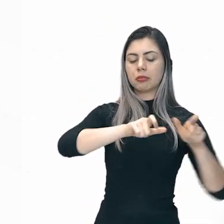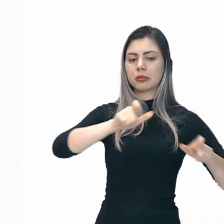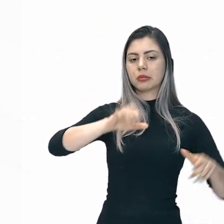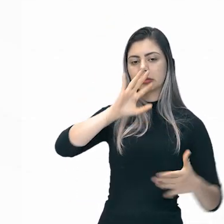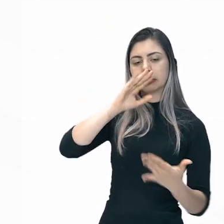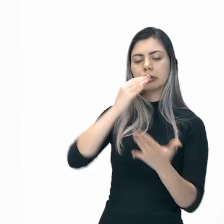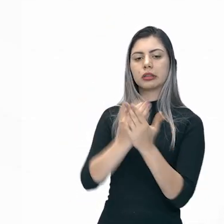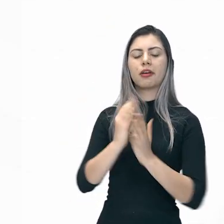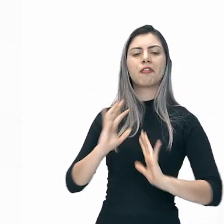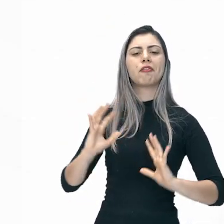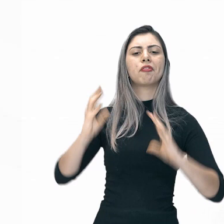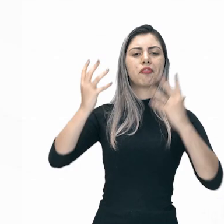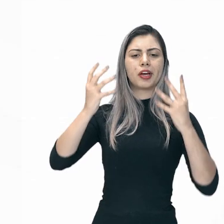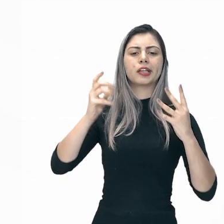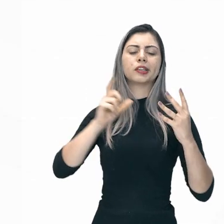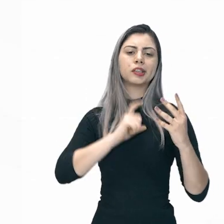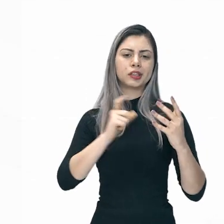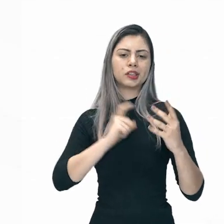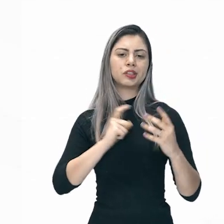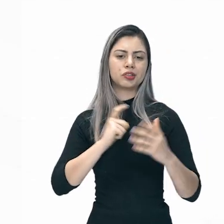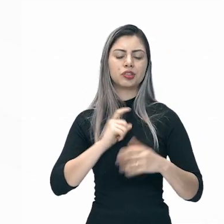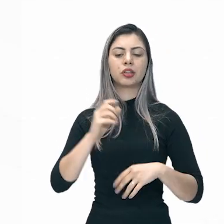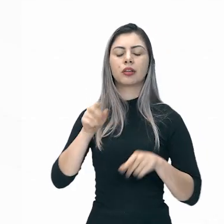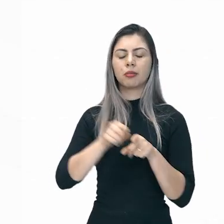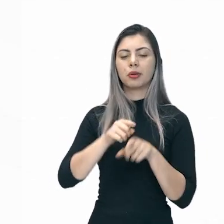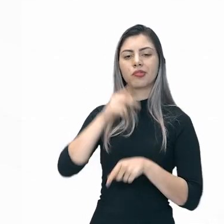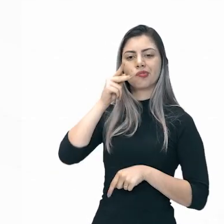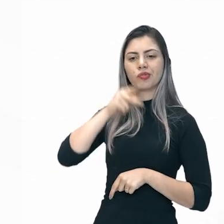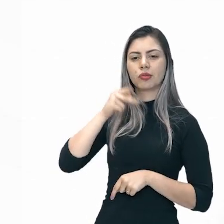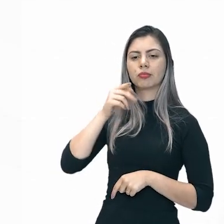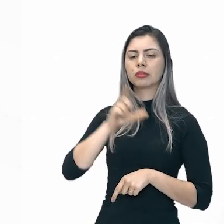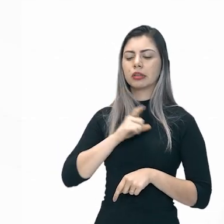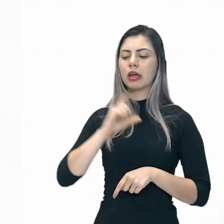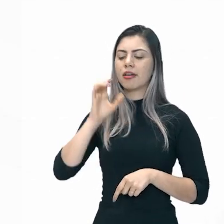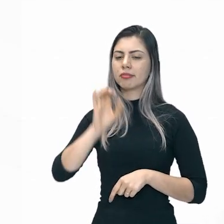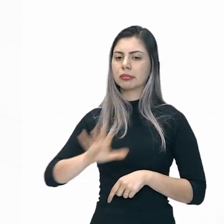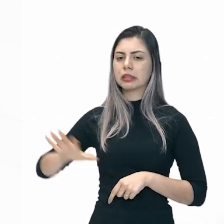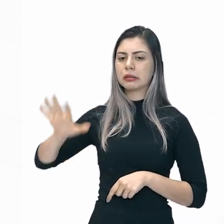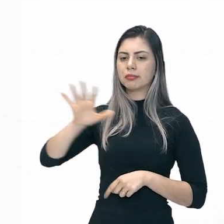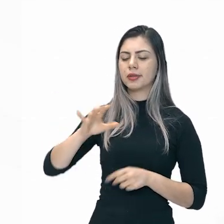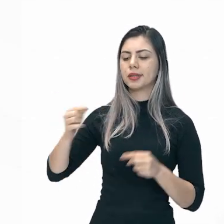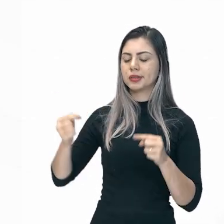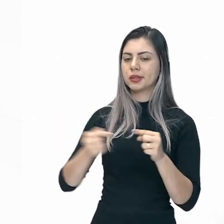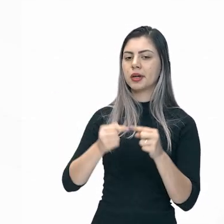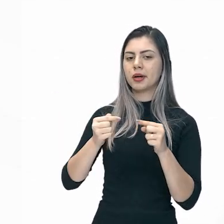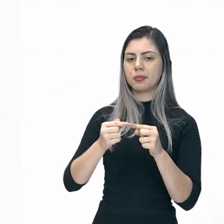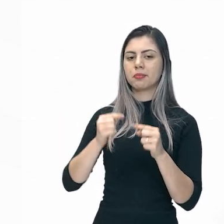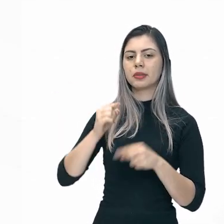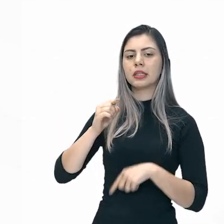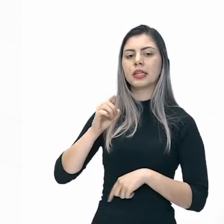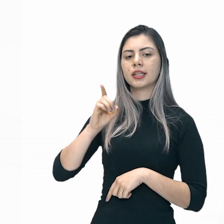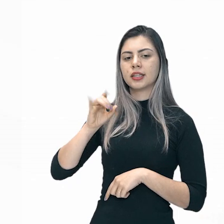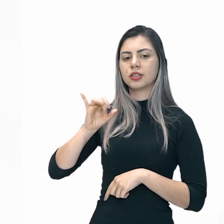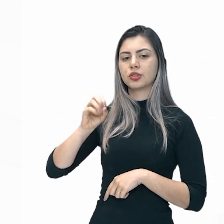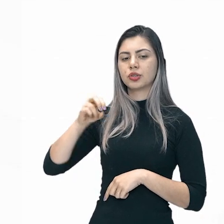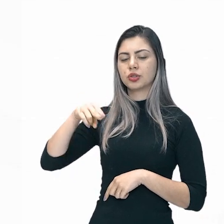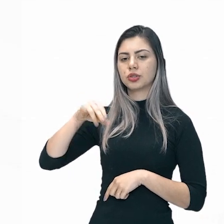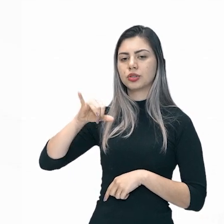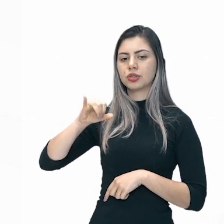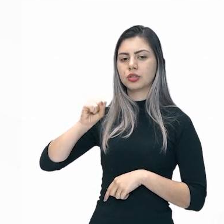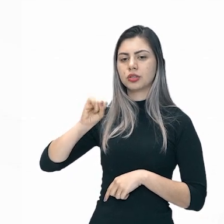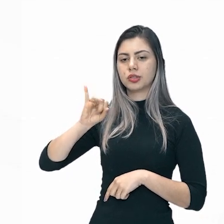festas, fertilidade e vinho. Aí nós temos uma imagem, né, do deus Dionísio, mas também que ela foi feita